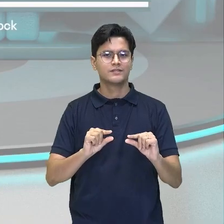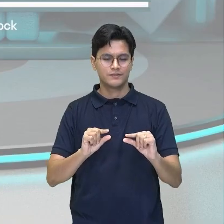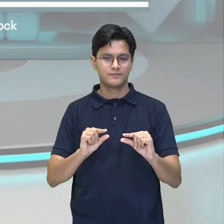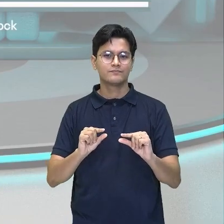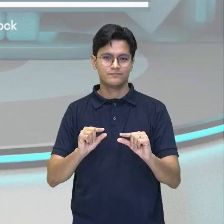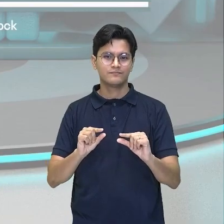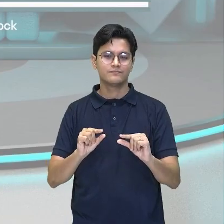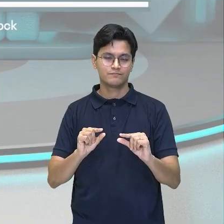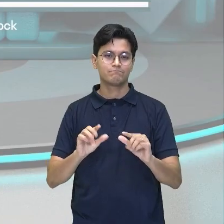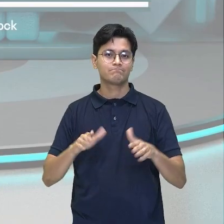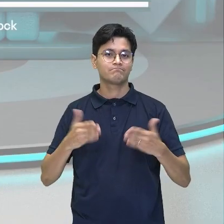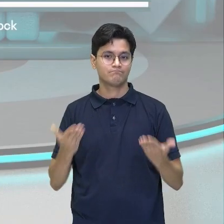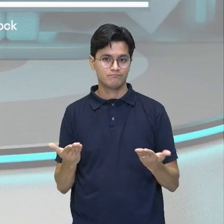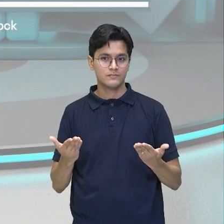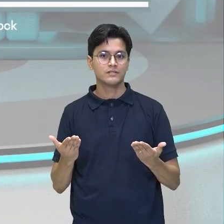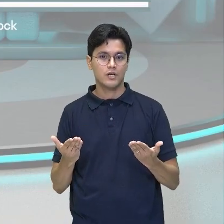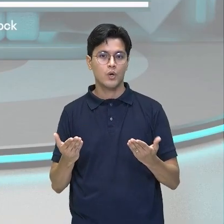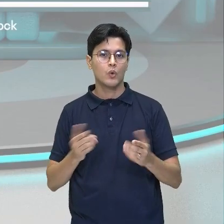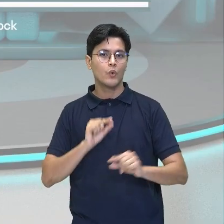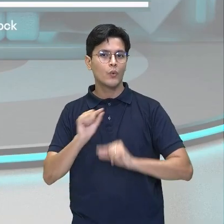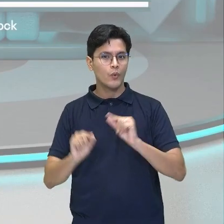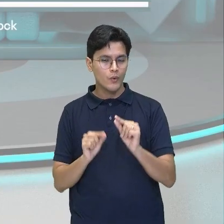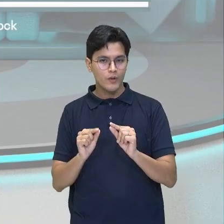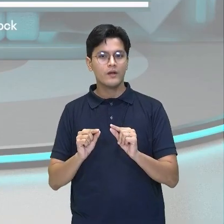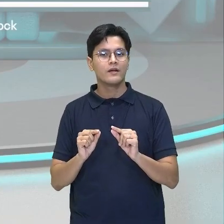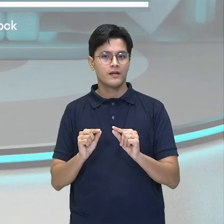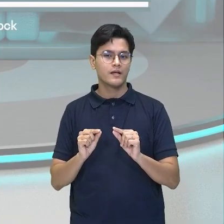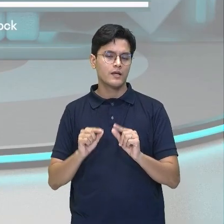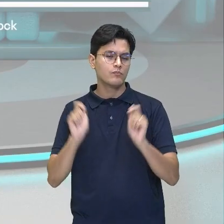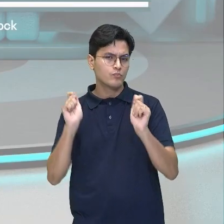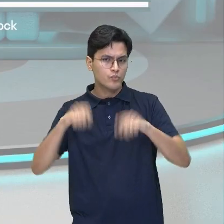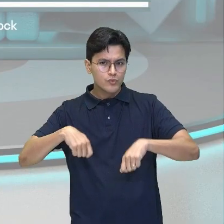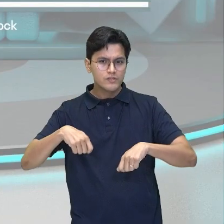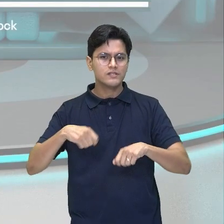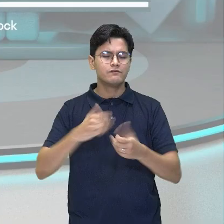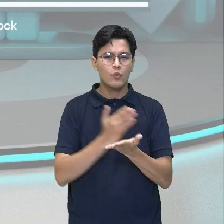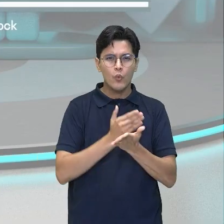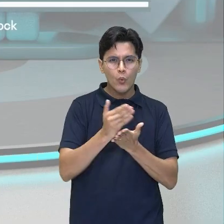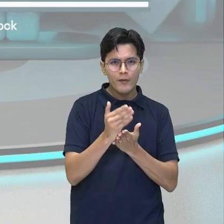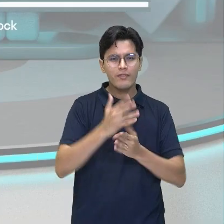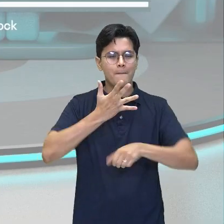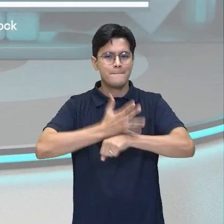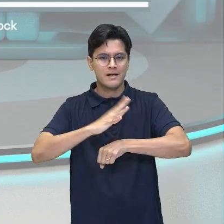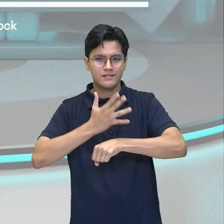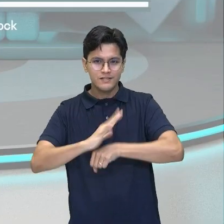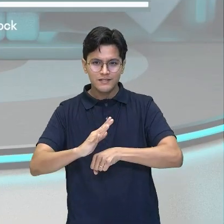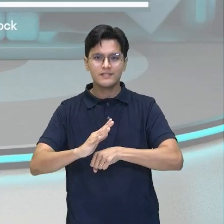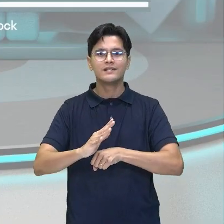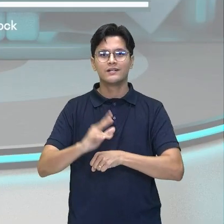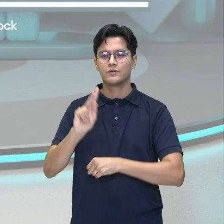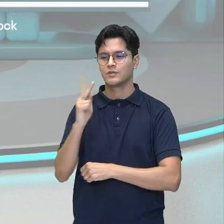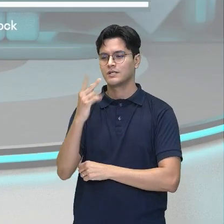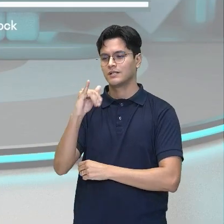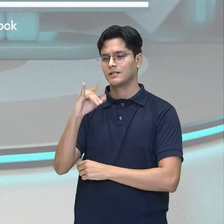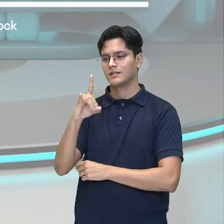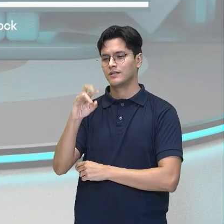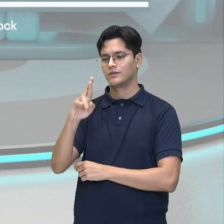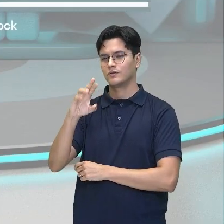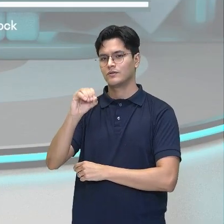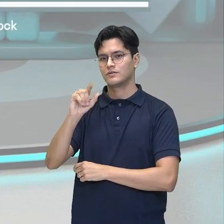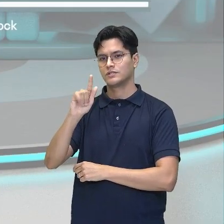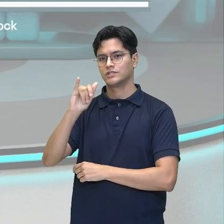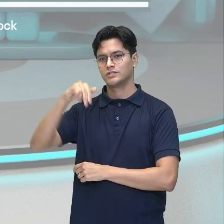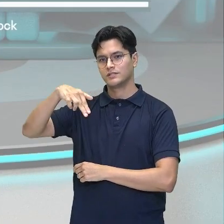uma atividade física, ela opta geralmente por fazer a hidroginástica, e aí a gente tem também a resistência da